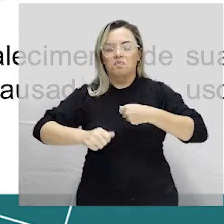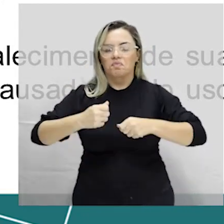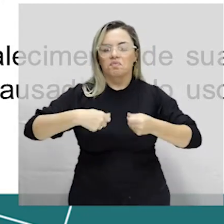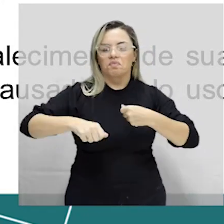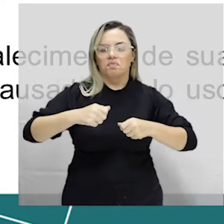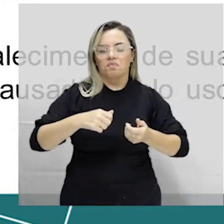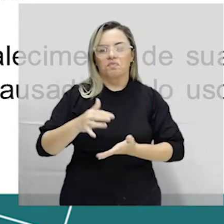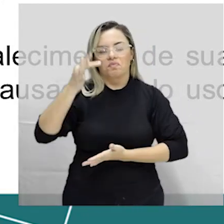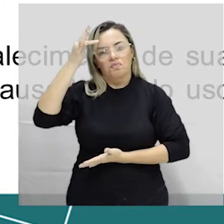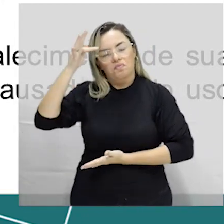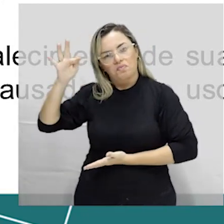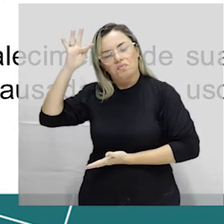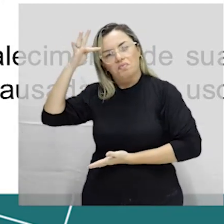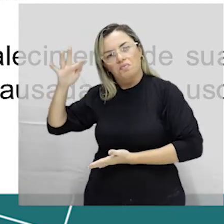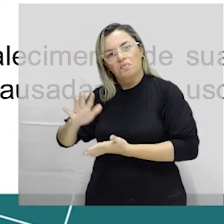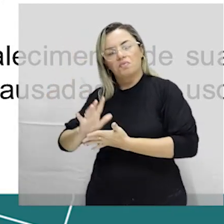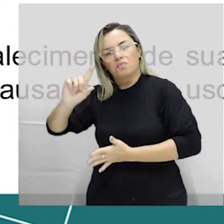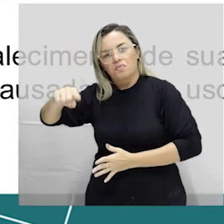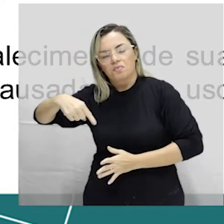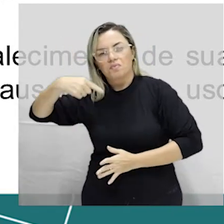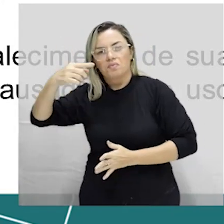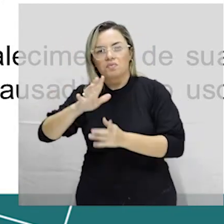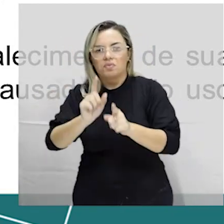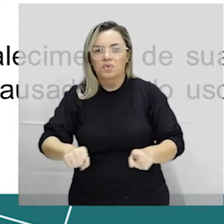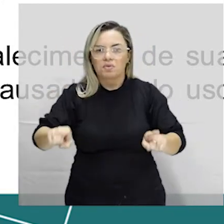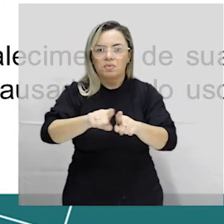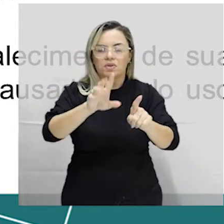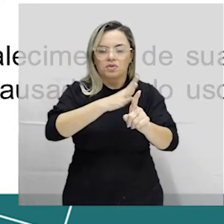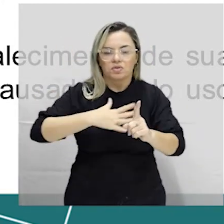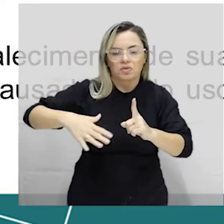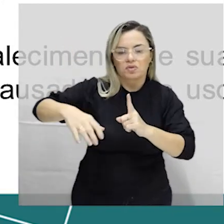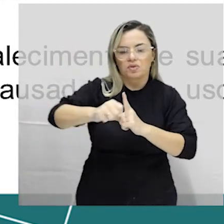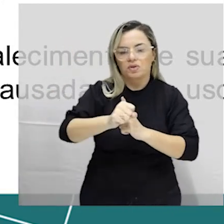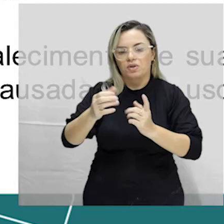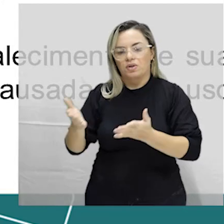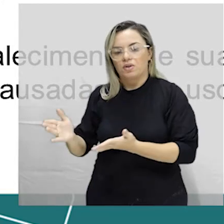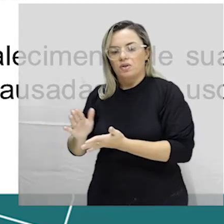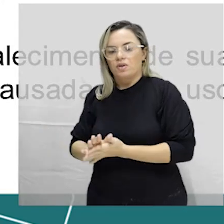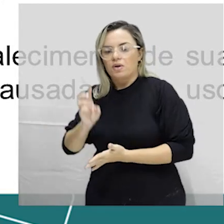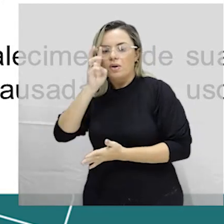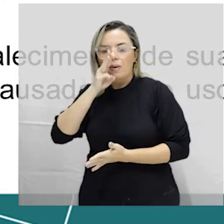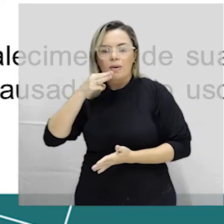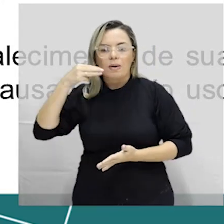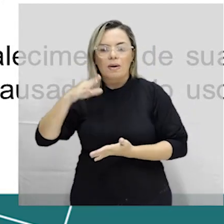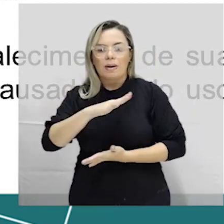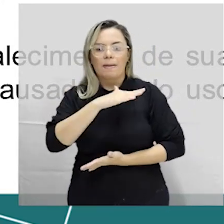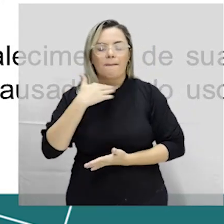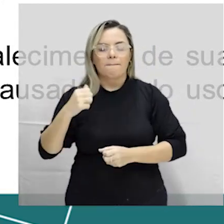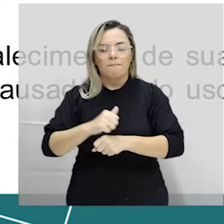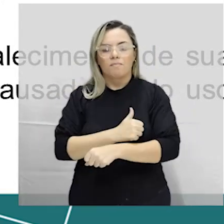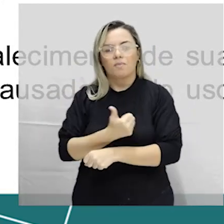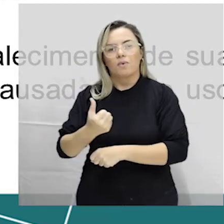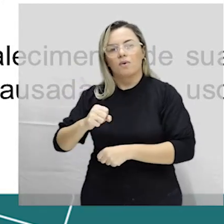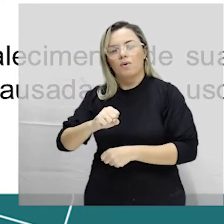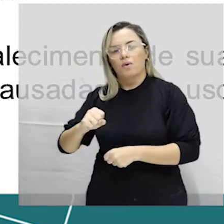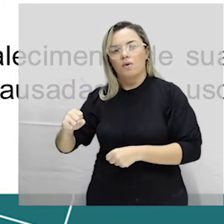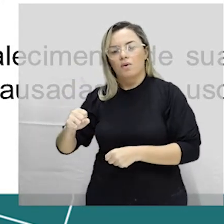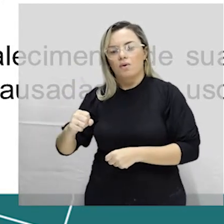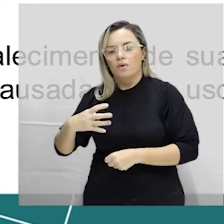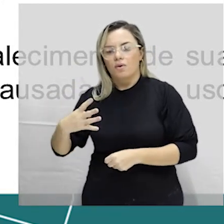além de filósofo e posteriormente também sociólogo. Marx faleceu no ano de